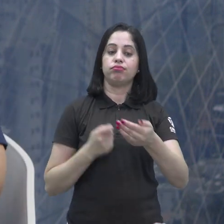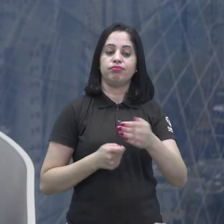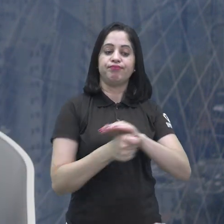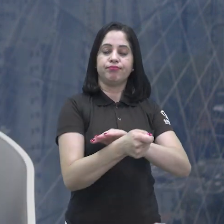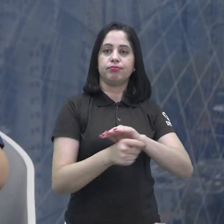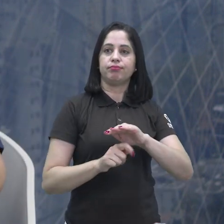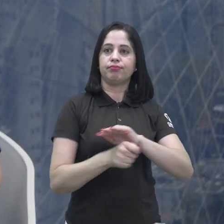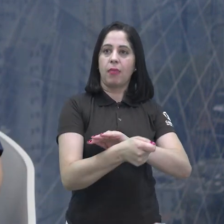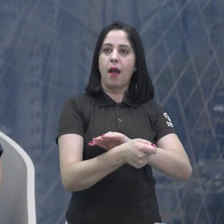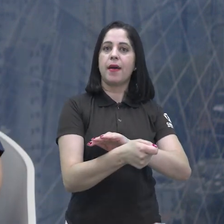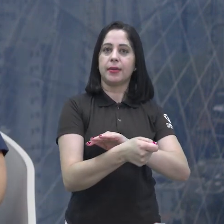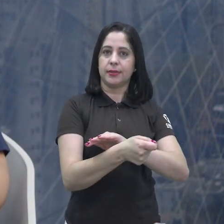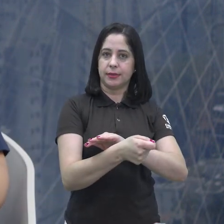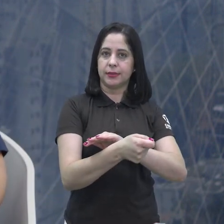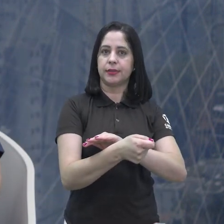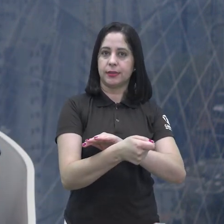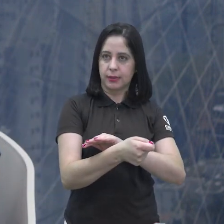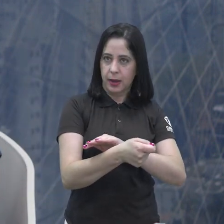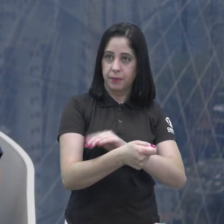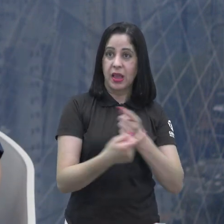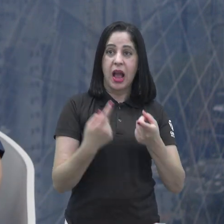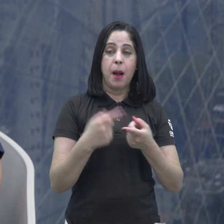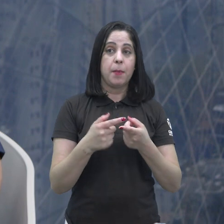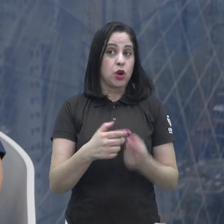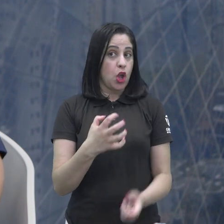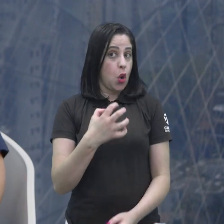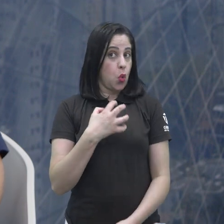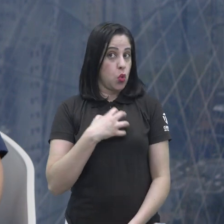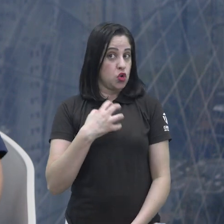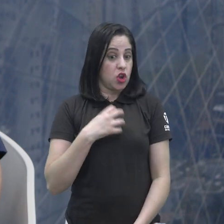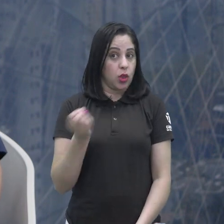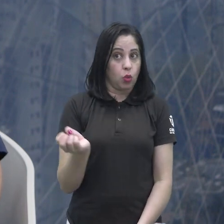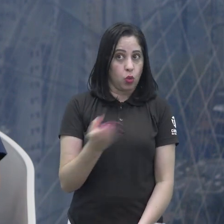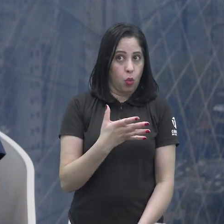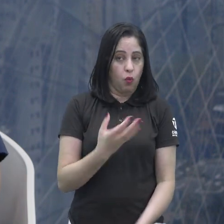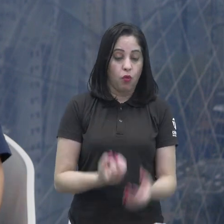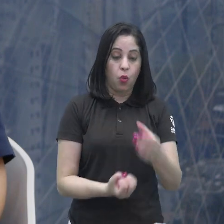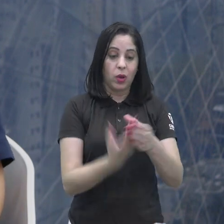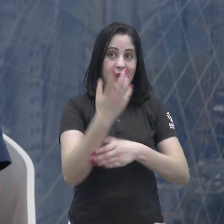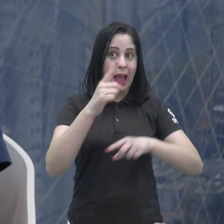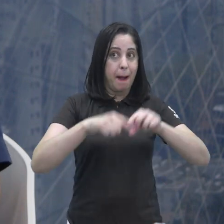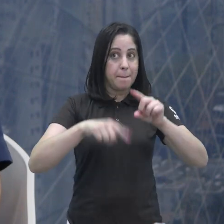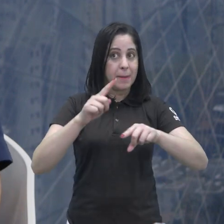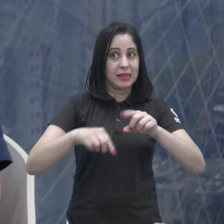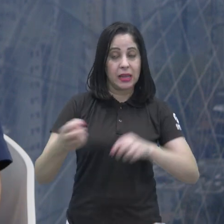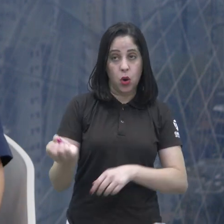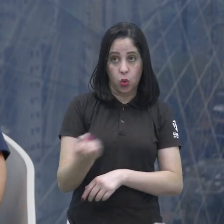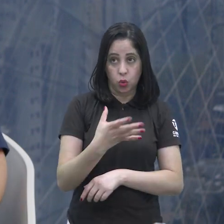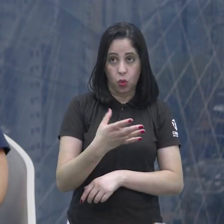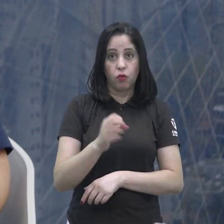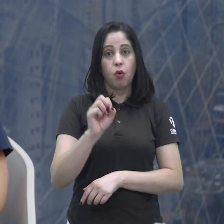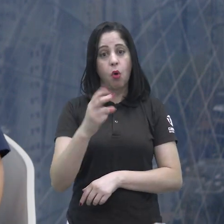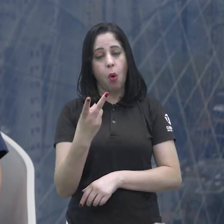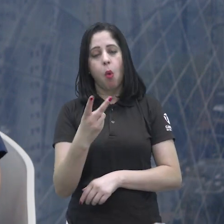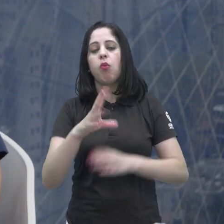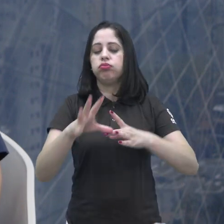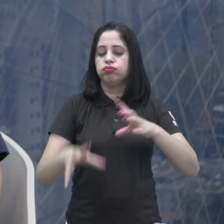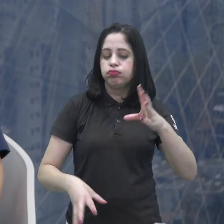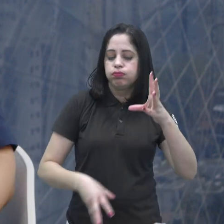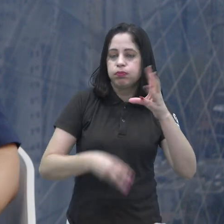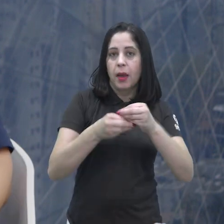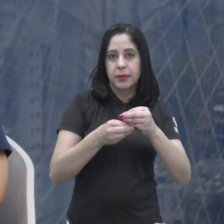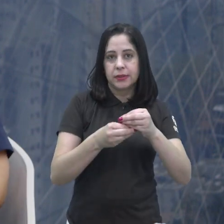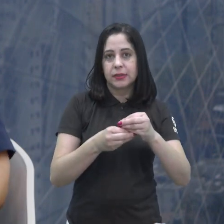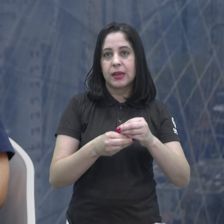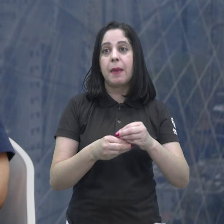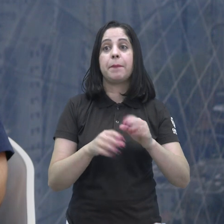forma, não só no modelo, não só na capacidade de trazer produtos que ainda não existiam no mercado ou incrementar uma área,